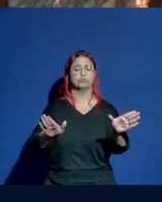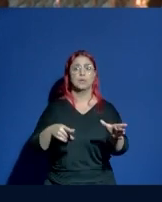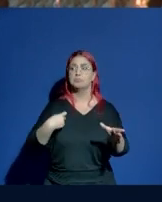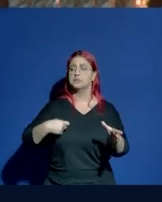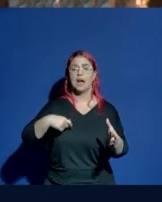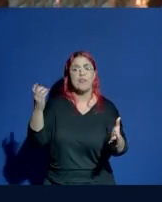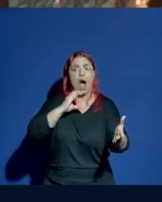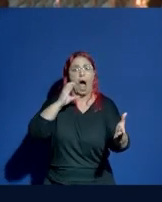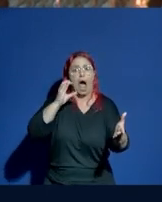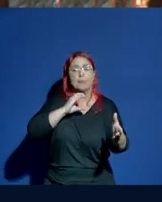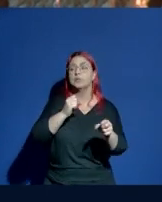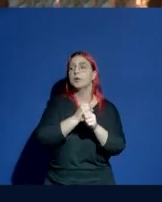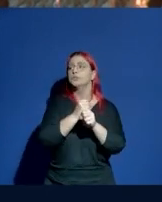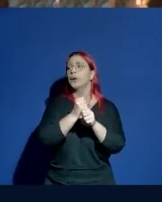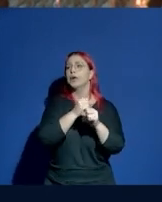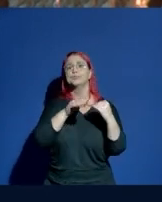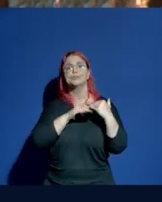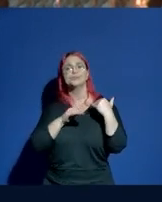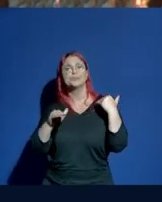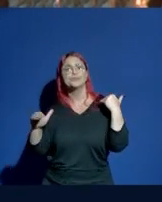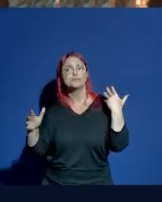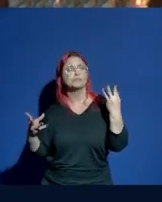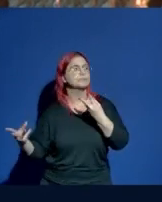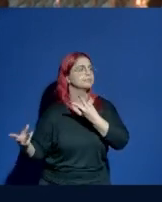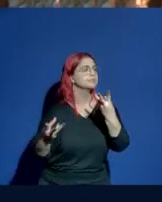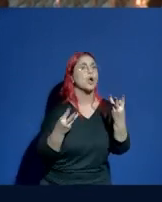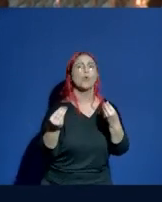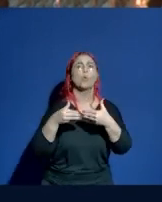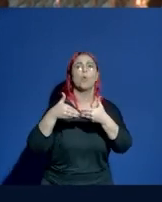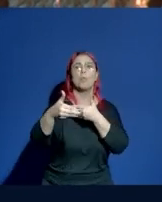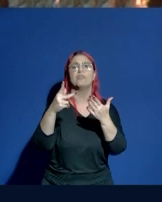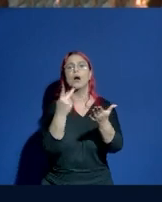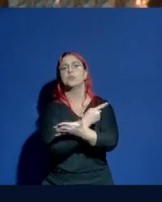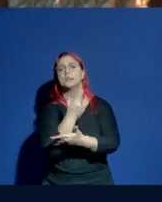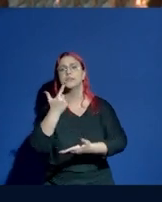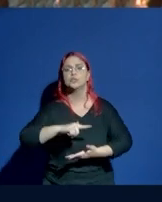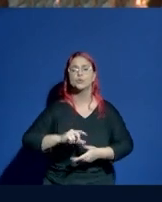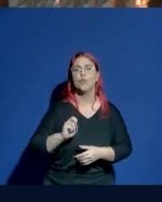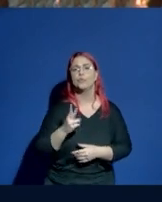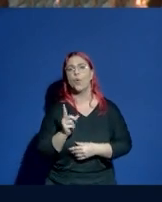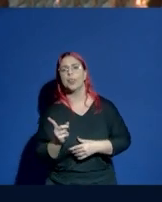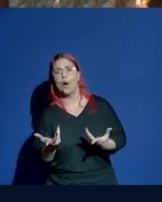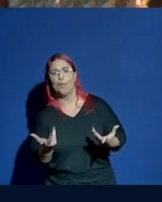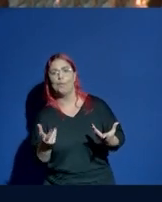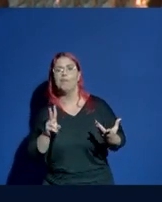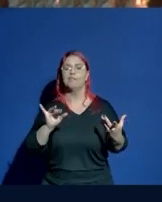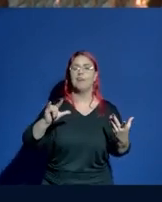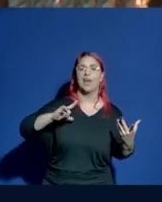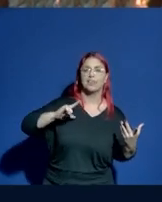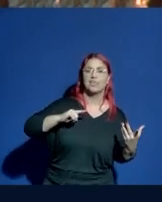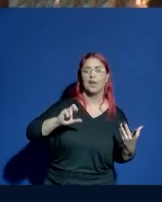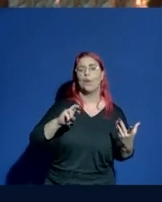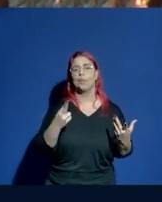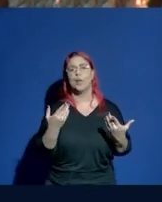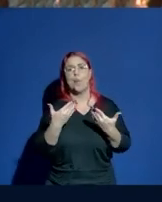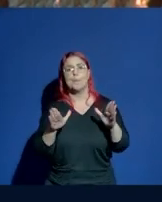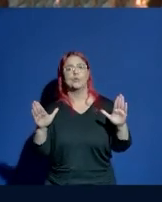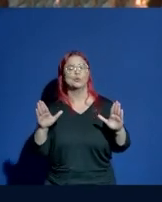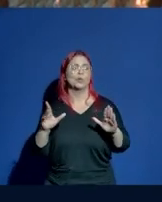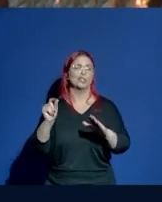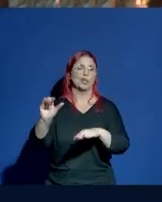você tem que trabalhar o resto do ano todo sem ter previsão nenhuma de quando vai vão haver novas trustres se vai haver a porta de recursos ou não